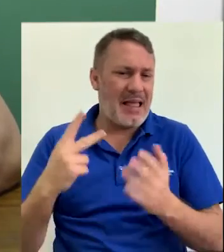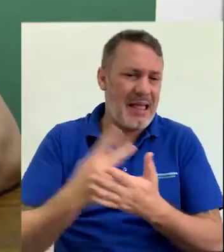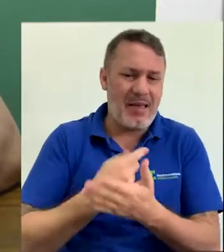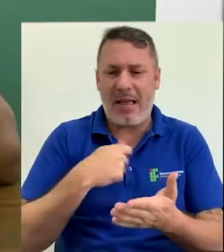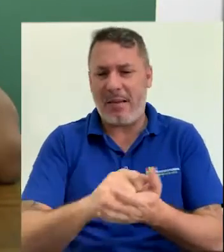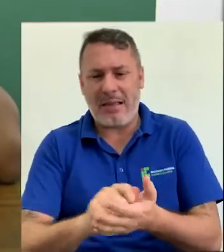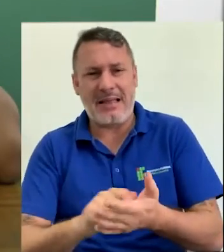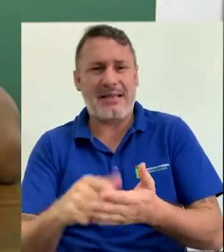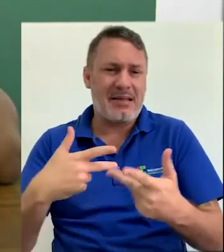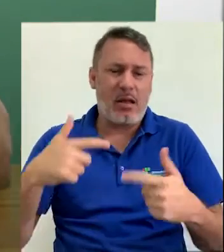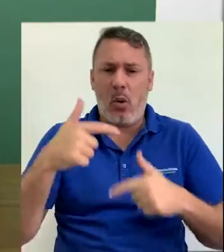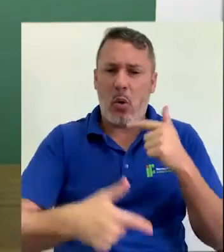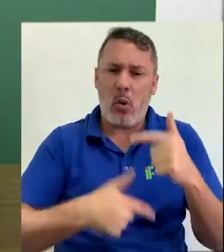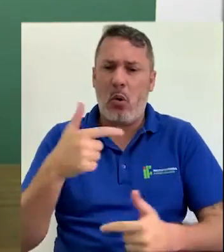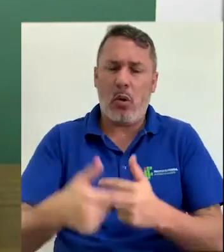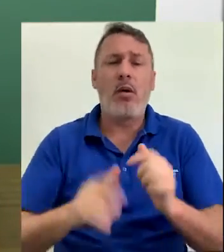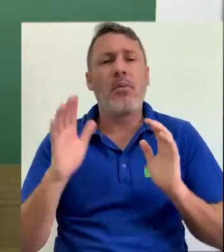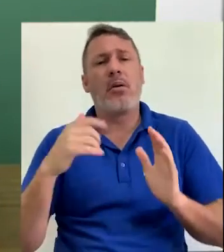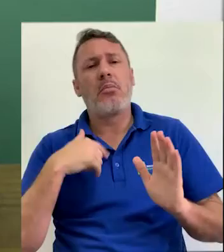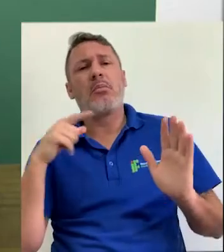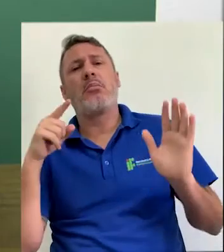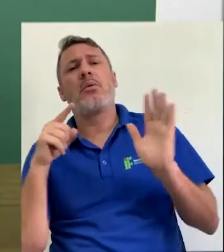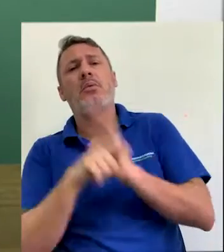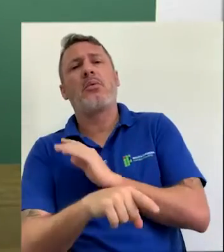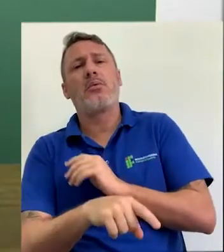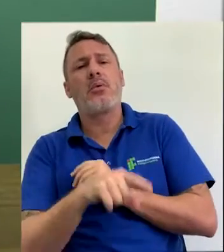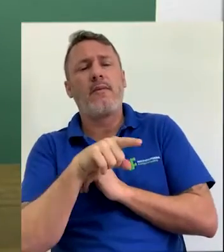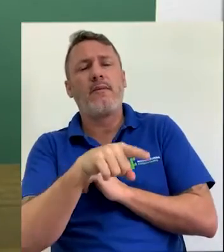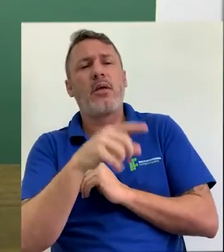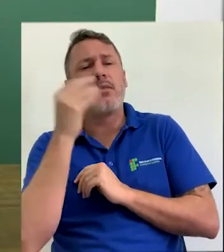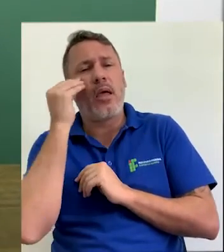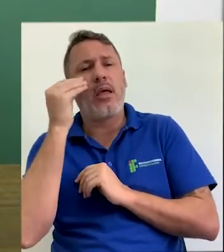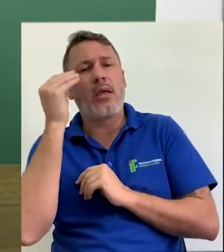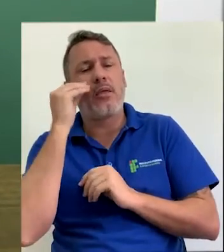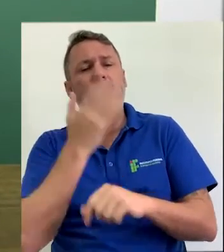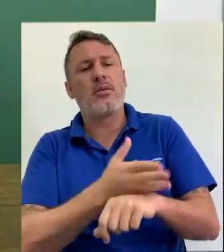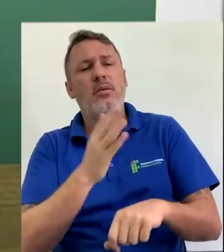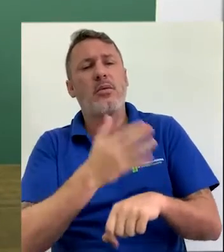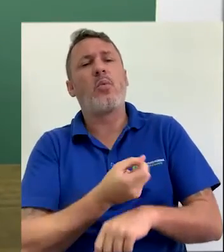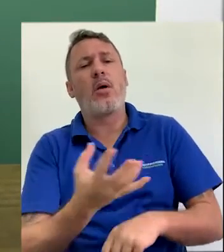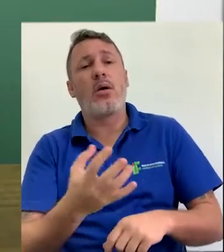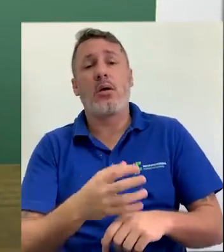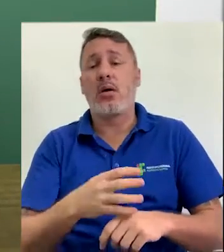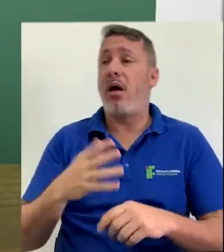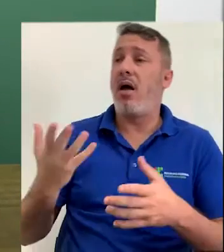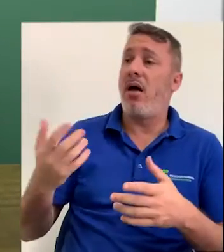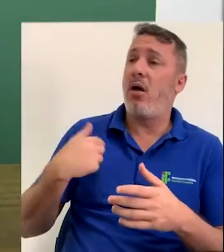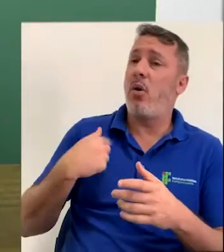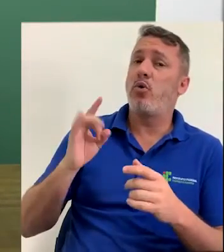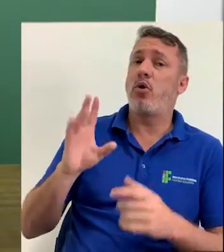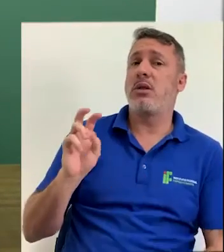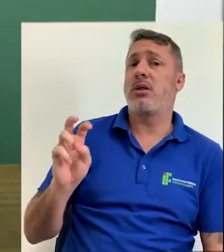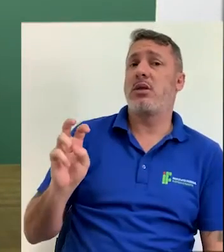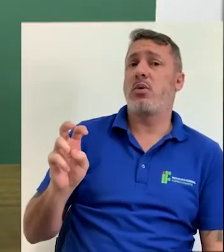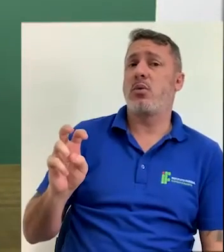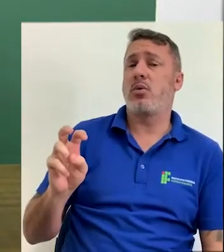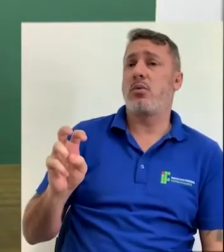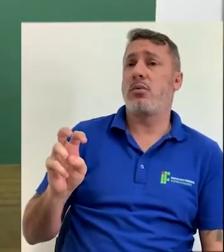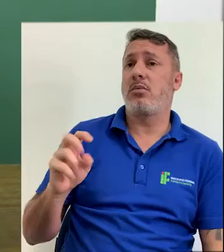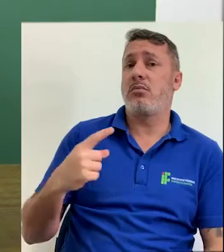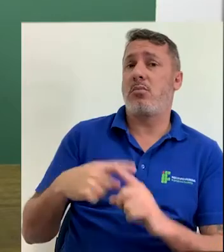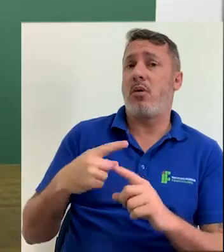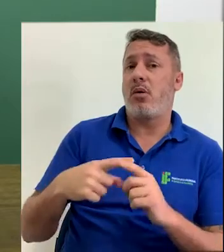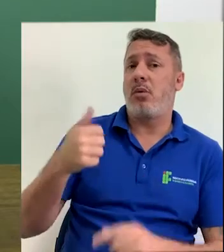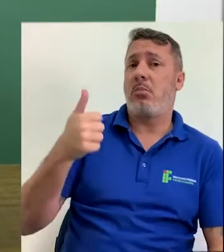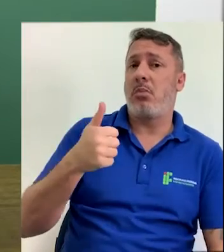Eu pergunto: qual foi a quantidade de exercícios que você fez? Professor, eu só fiz 5, porque